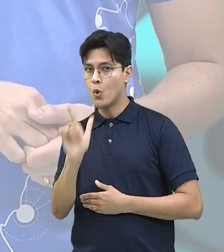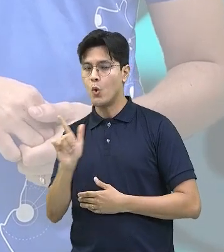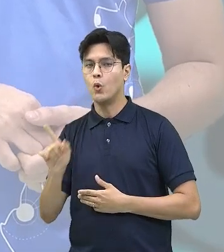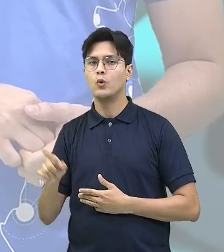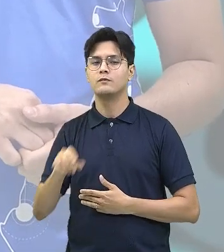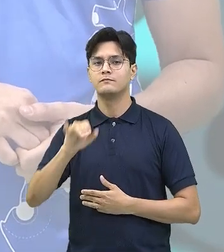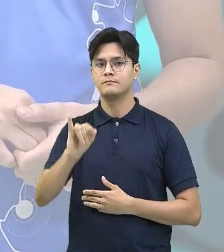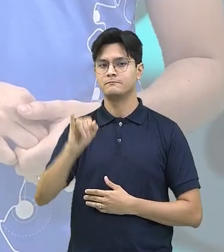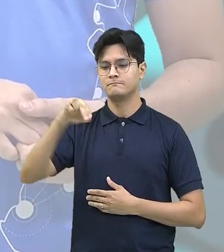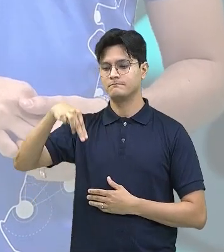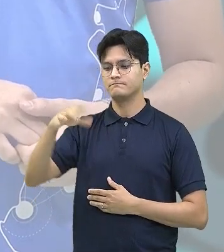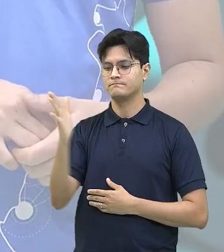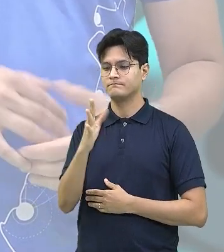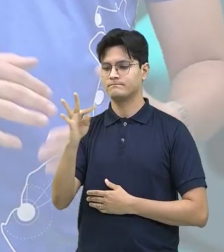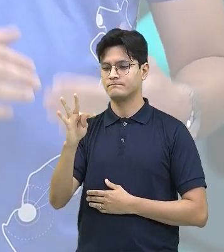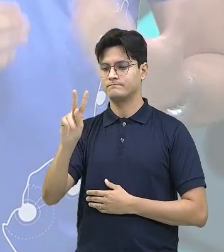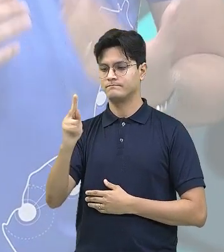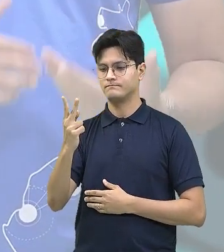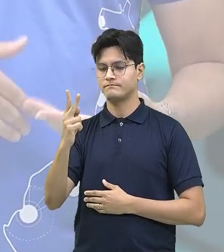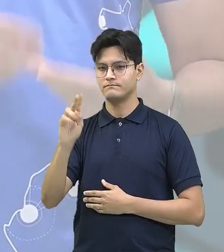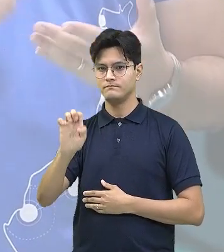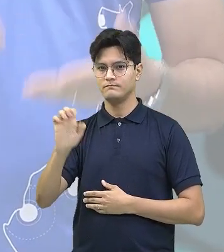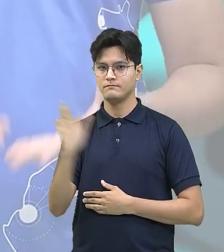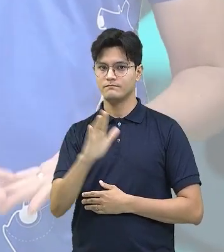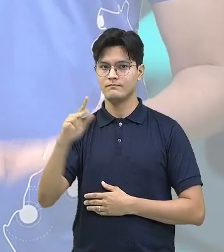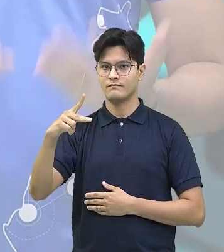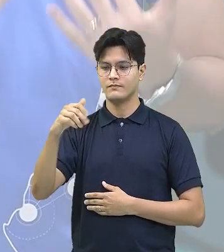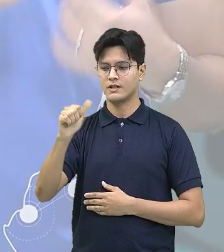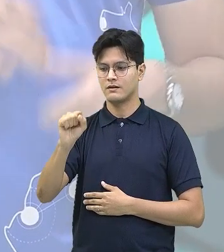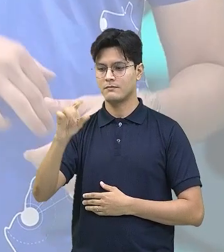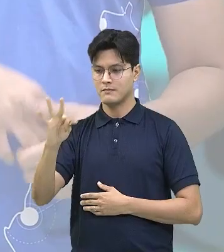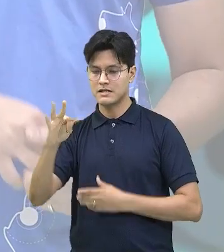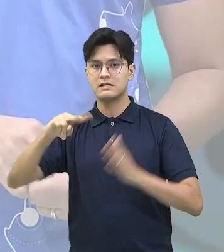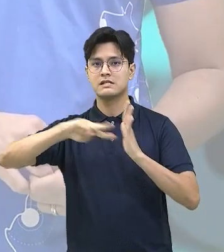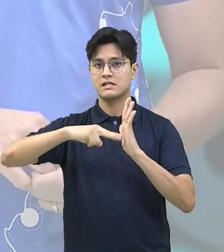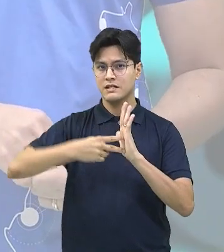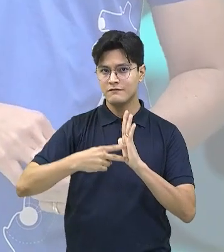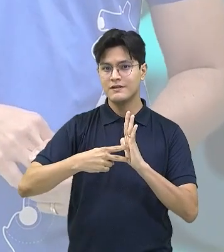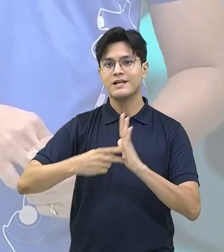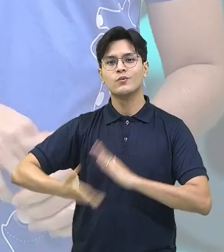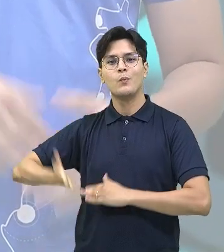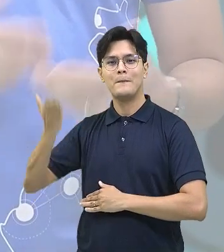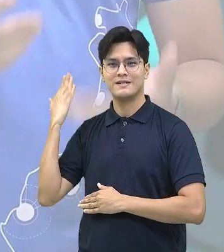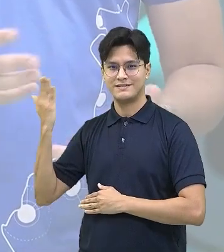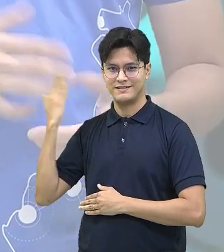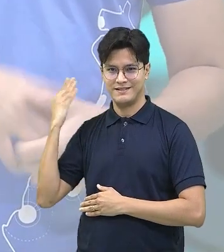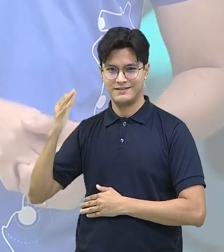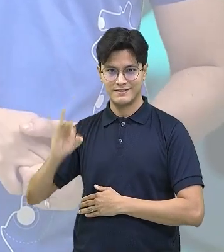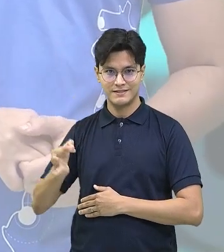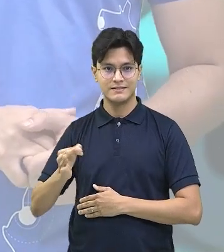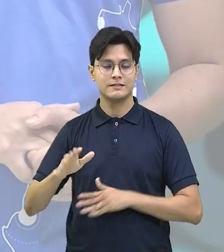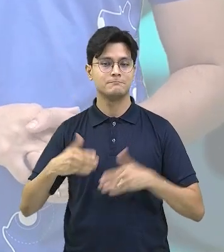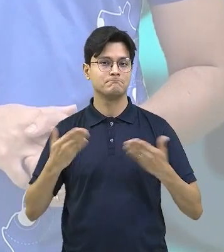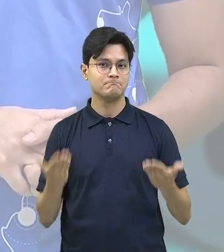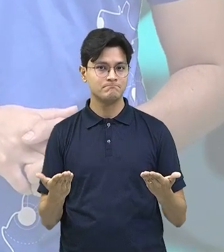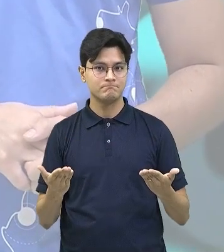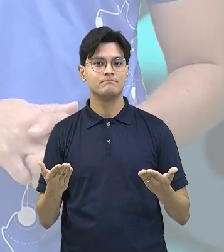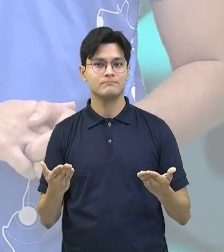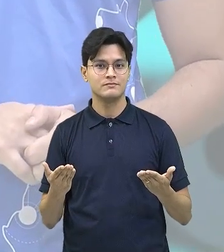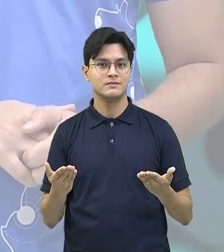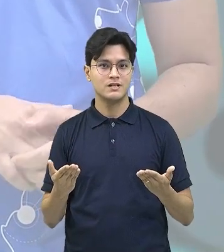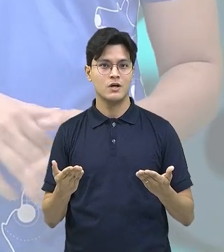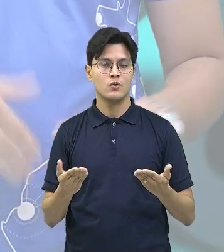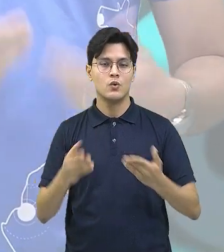no passado. Então, se você faz referência a um ano anterior ao que você está falando, isso também já sugere que o texto está